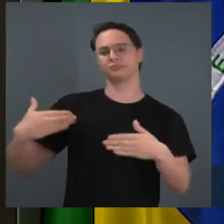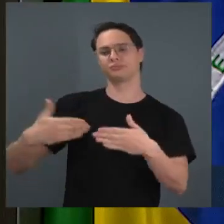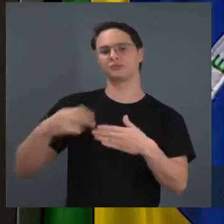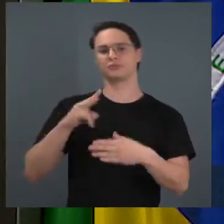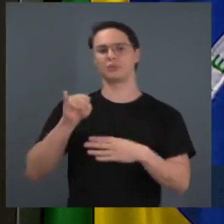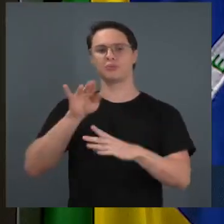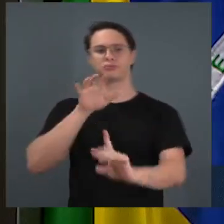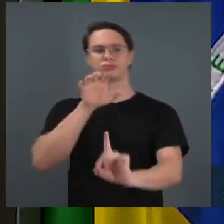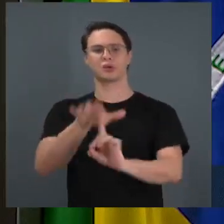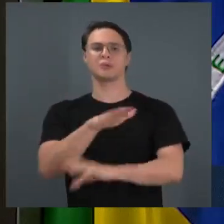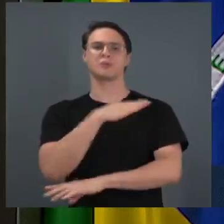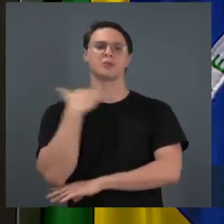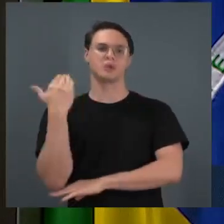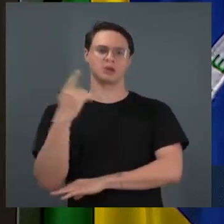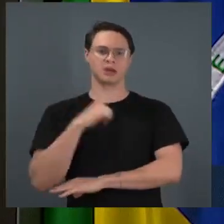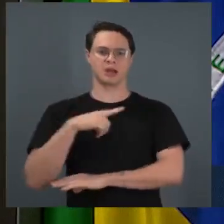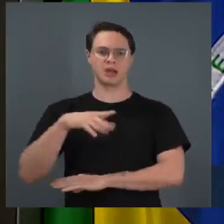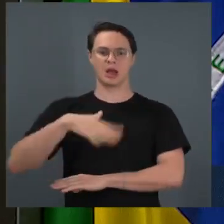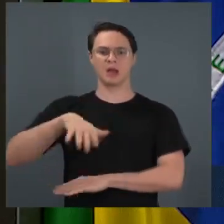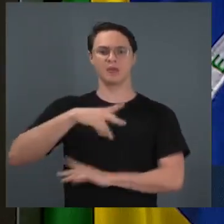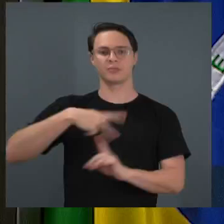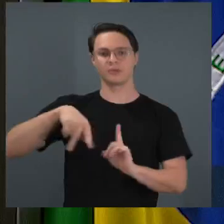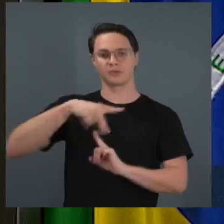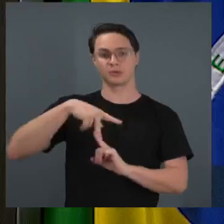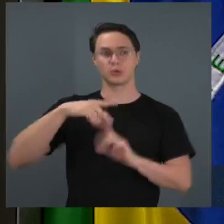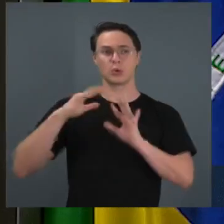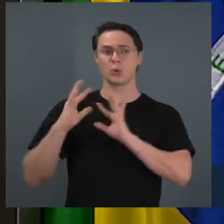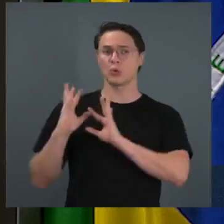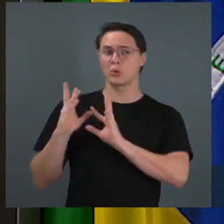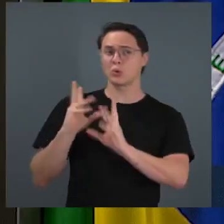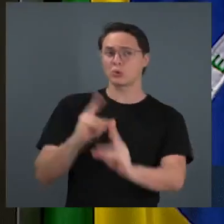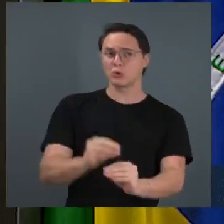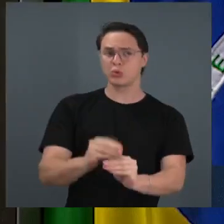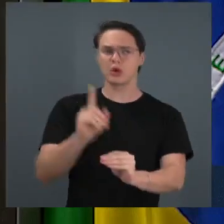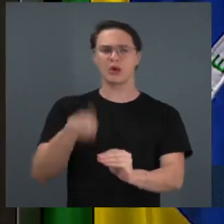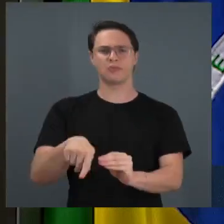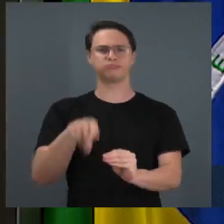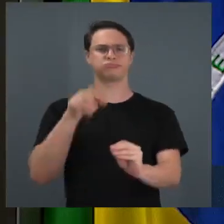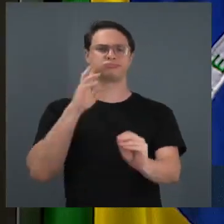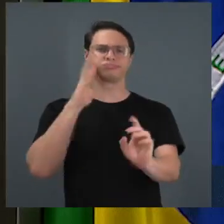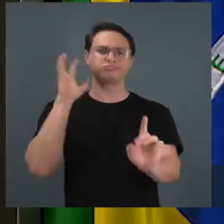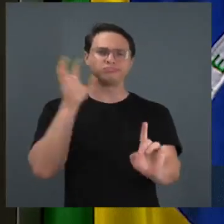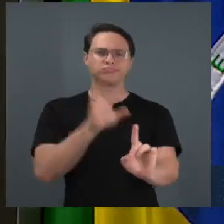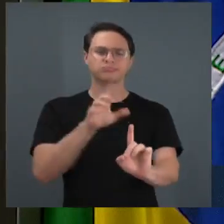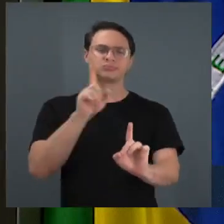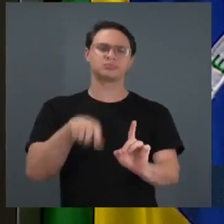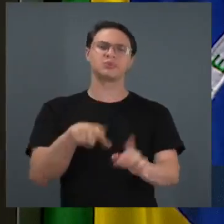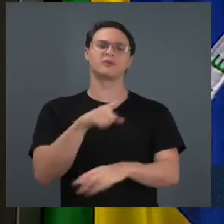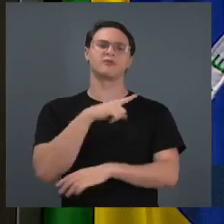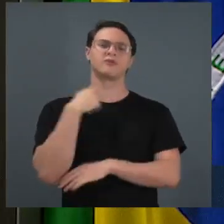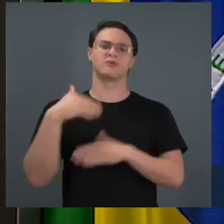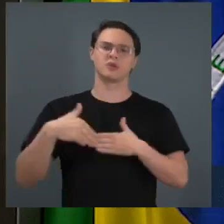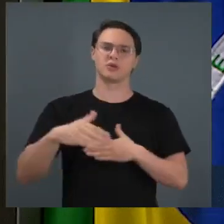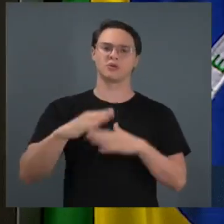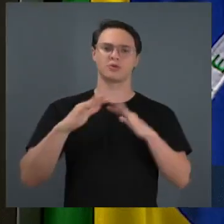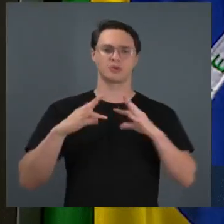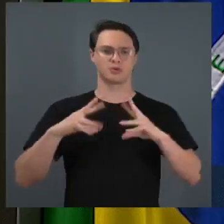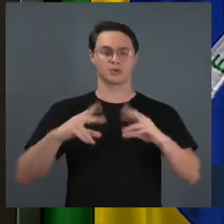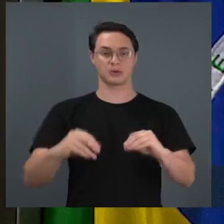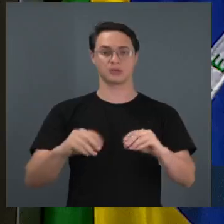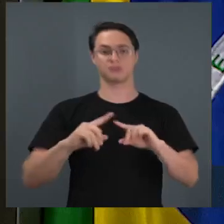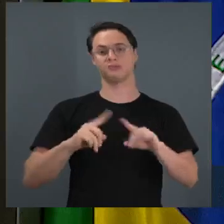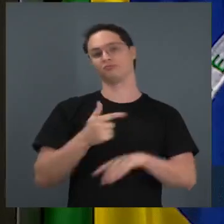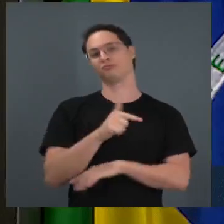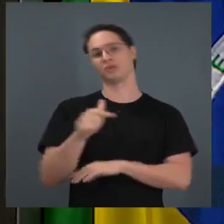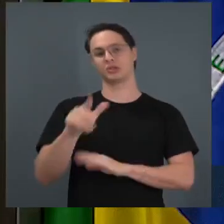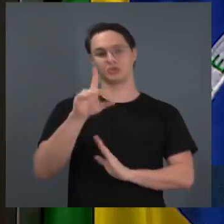de morte a nossa Previdência. Tudo isso está ameaçado. Vai passar a valer tudo, menos os